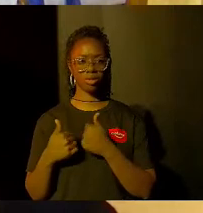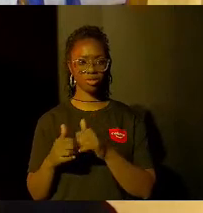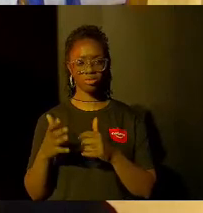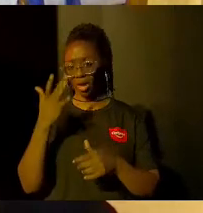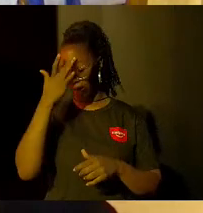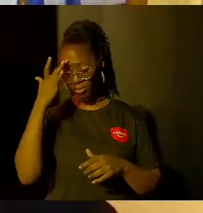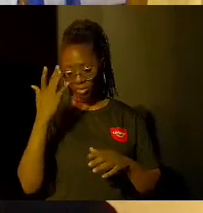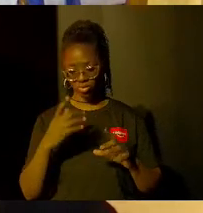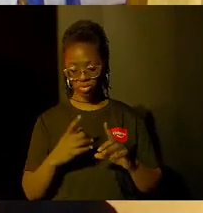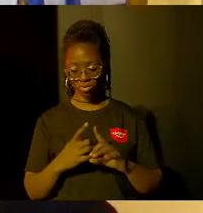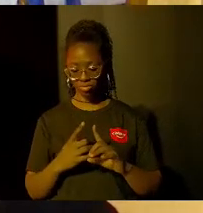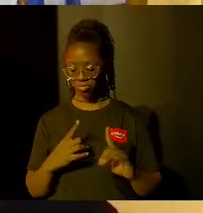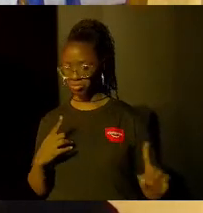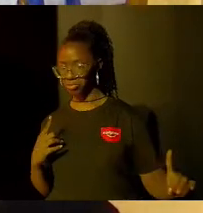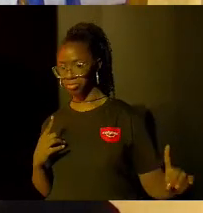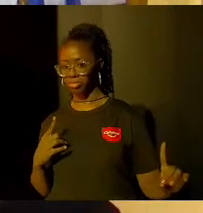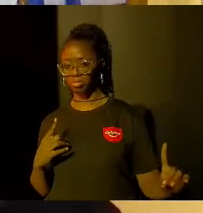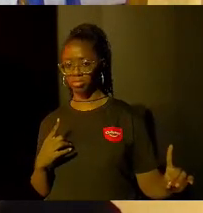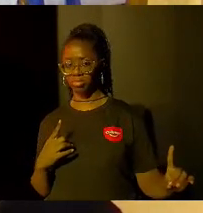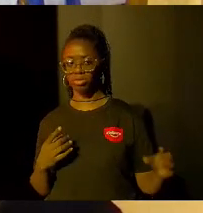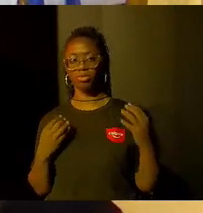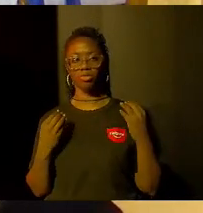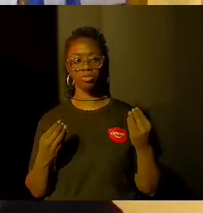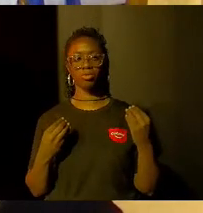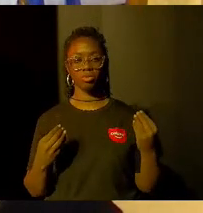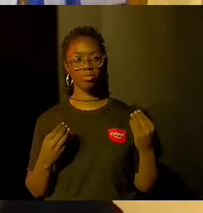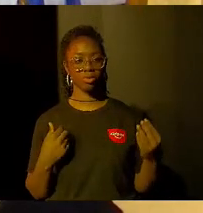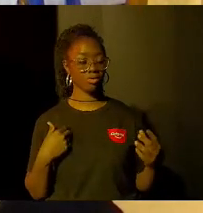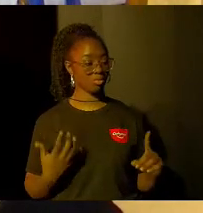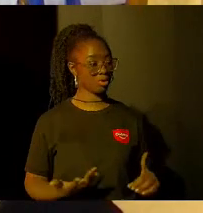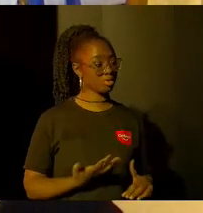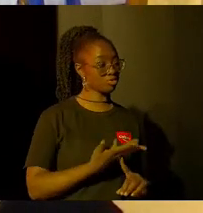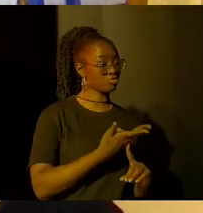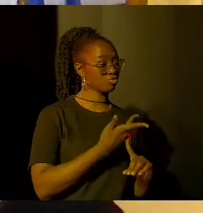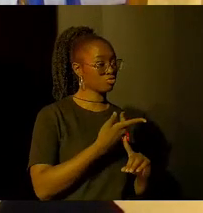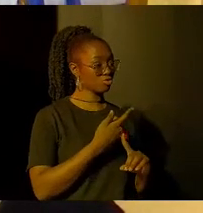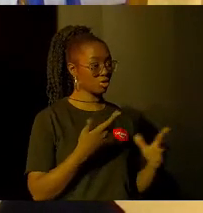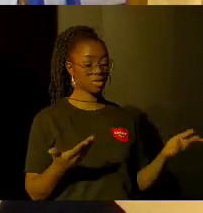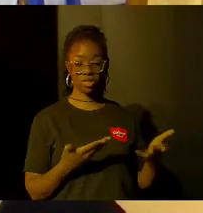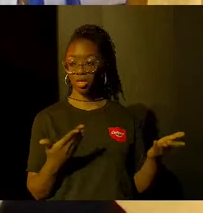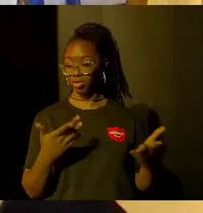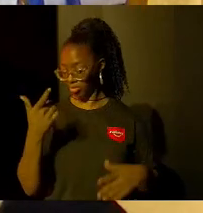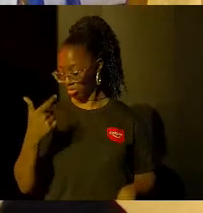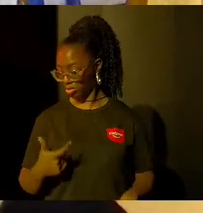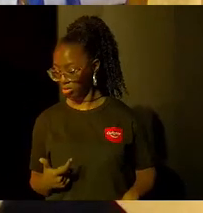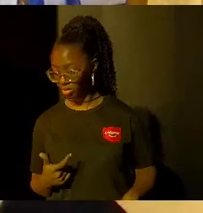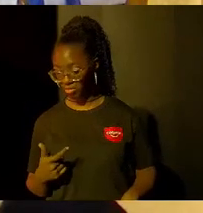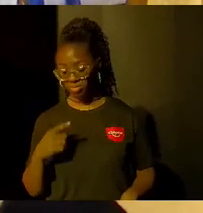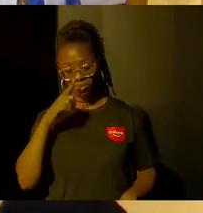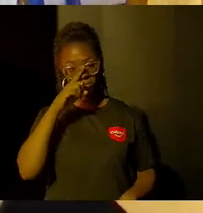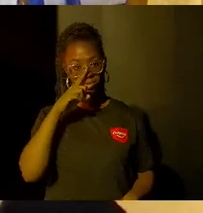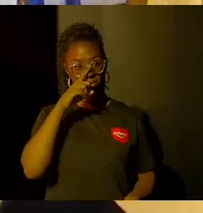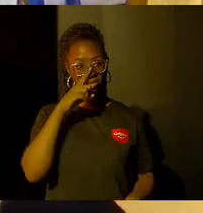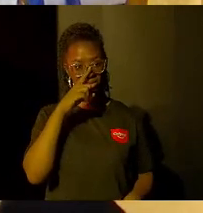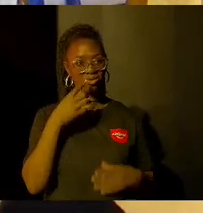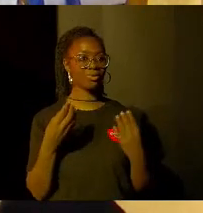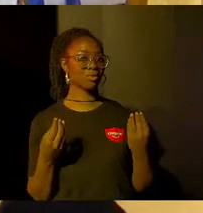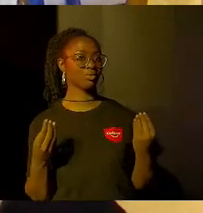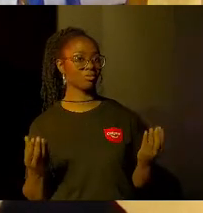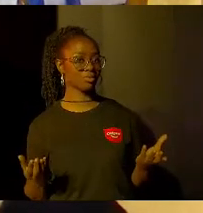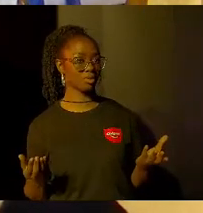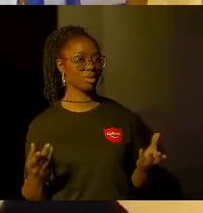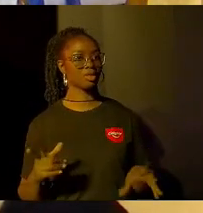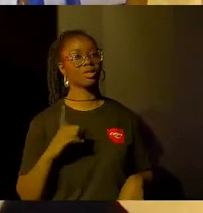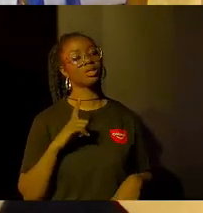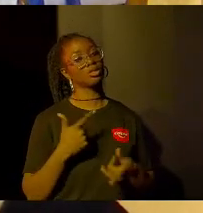Então espera aí como que é uma hora eu era um artista clamado e agora eu virei um sujeito perigoso existem